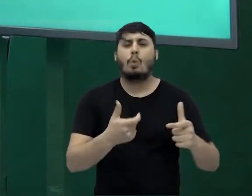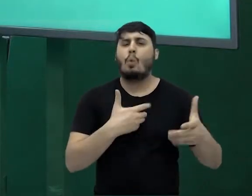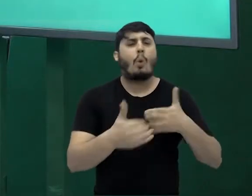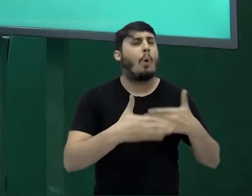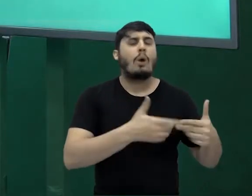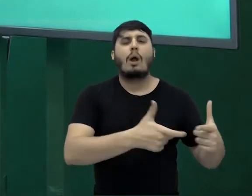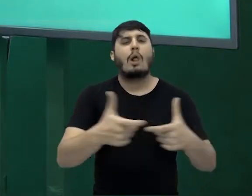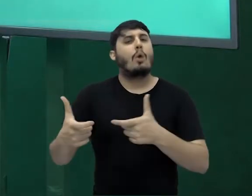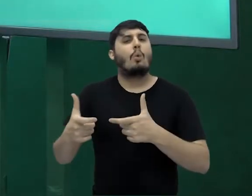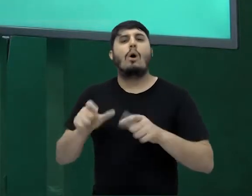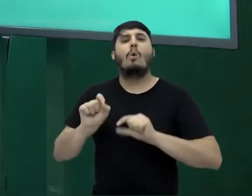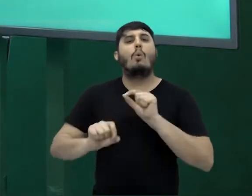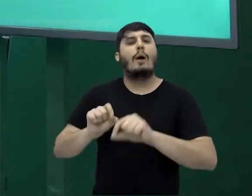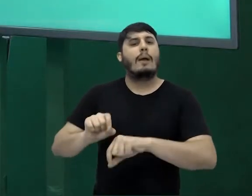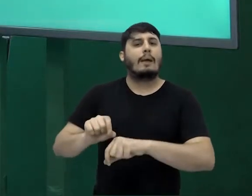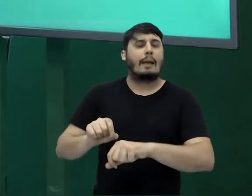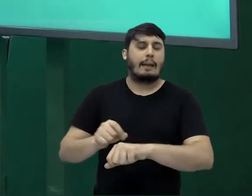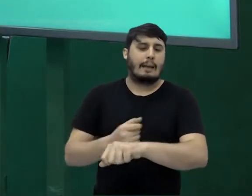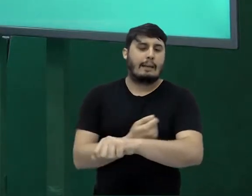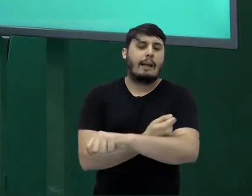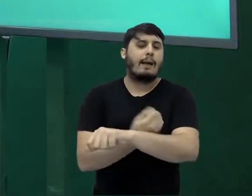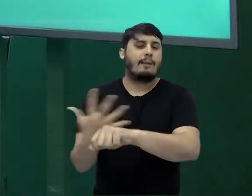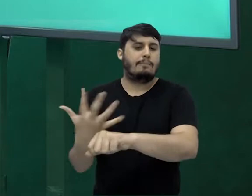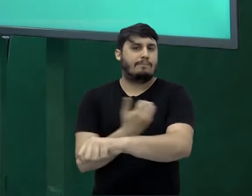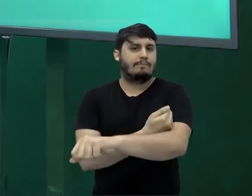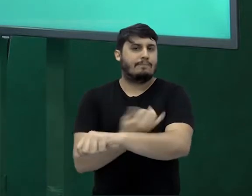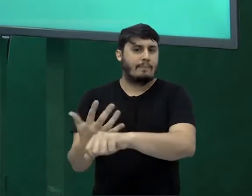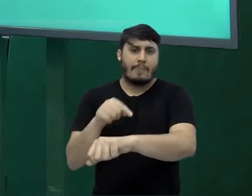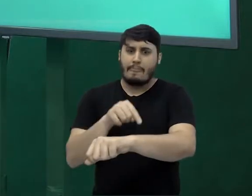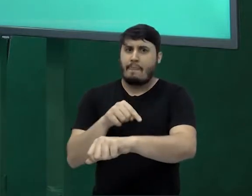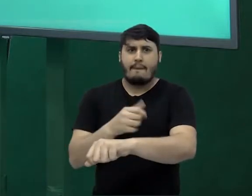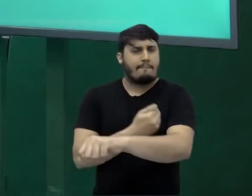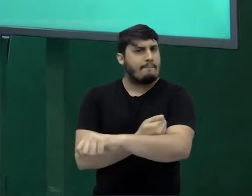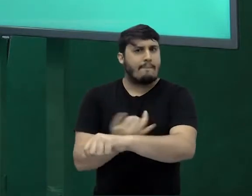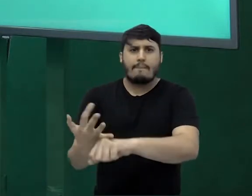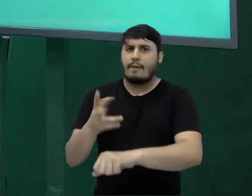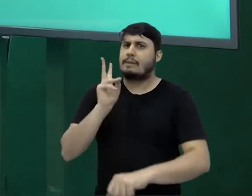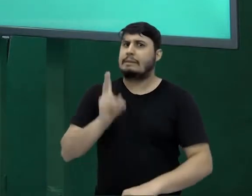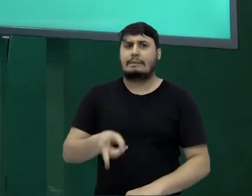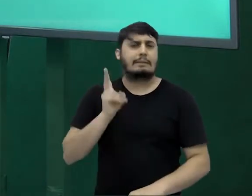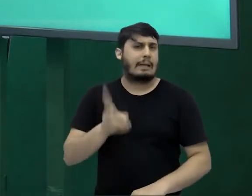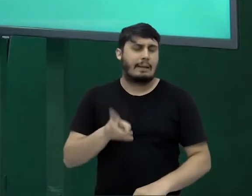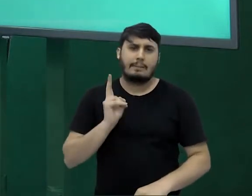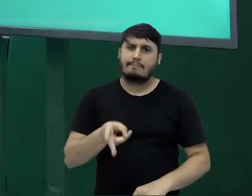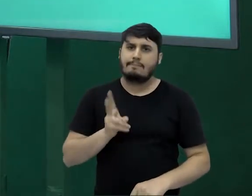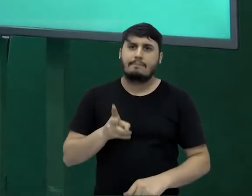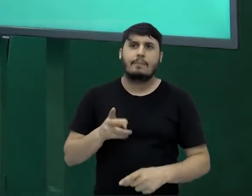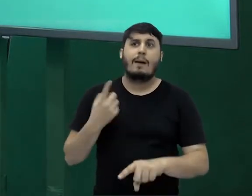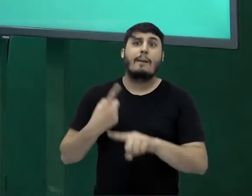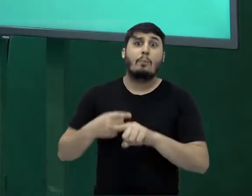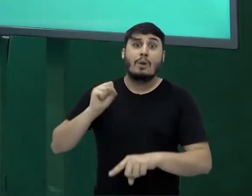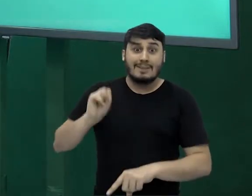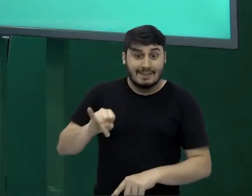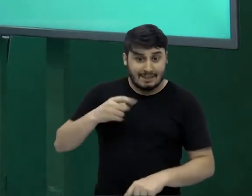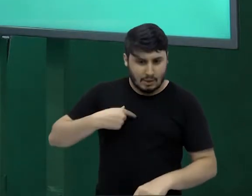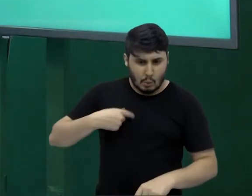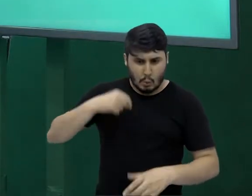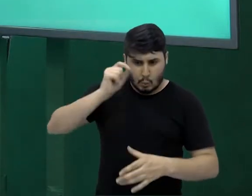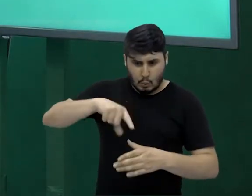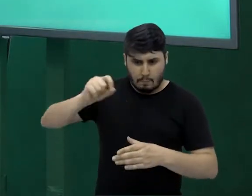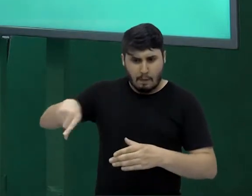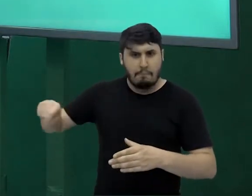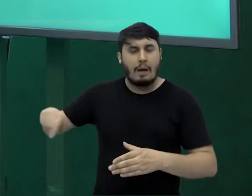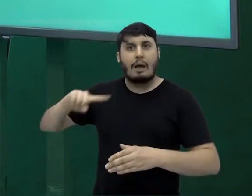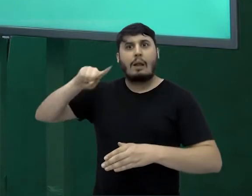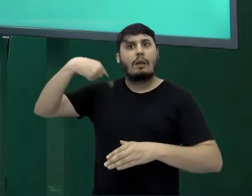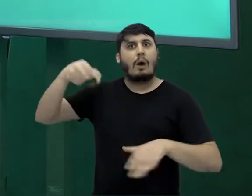grama. Irmão, se vacilar aqui, botar aqui no chão, botar um tubo de grama aqui no chão, semana que vem tá cheio de mato aqui nessa sala. Tá?